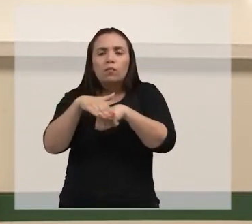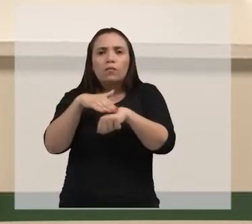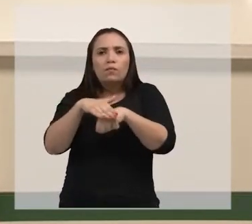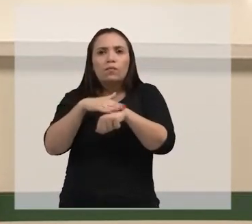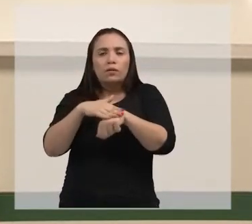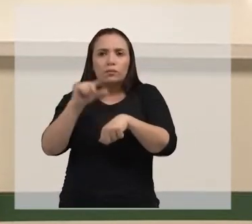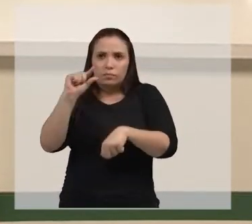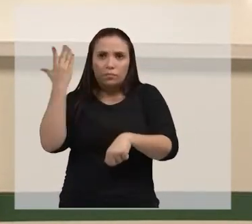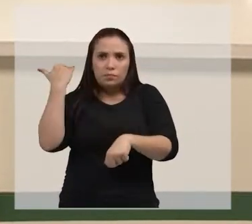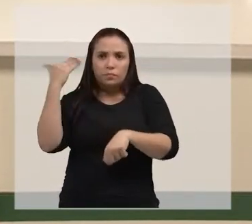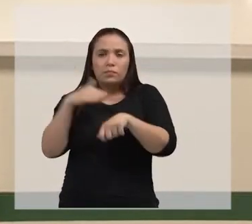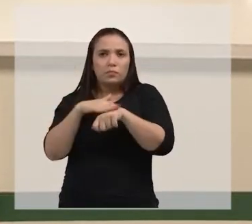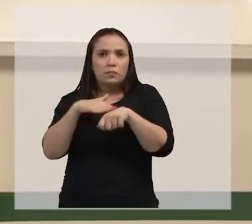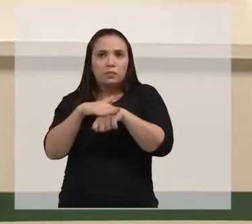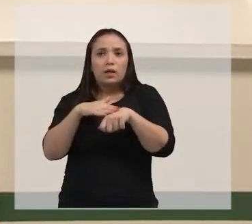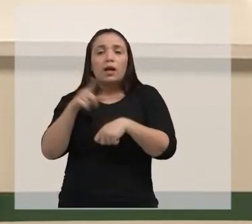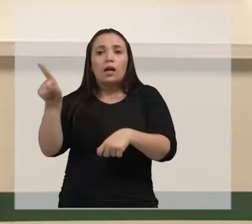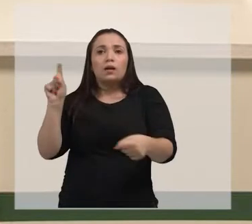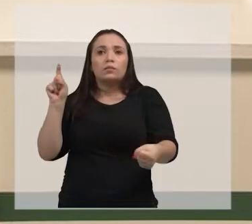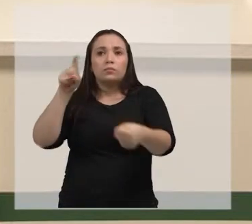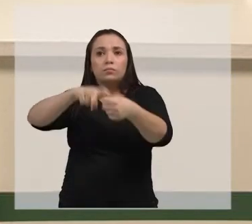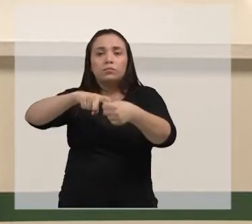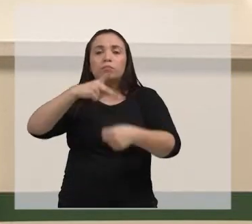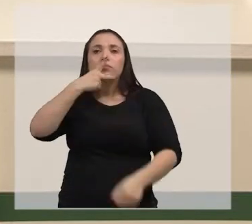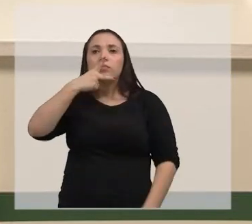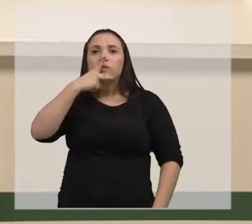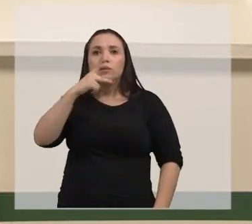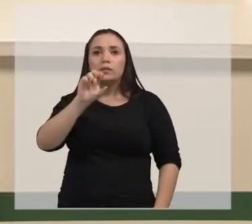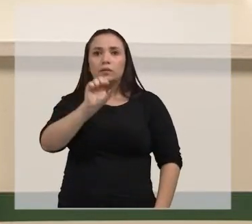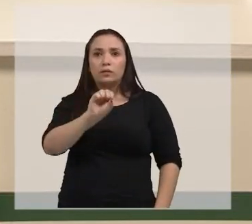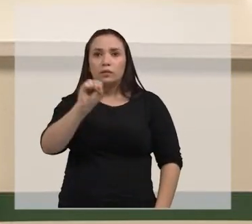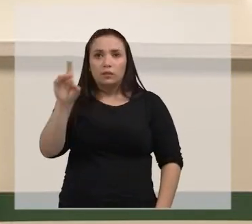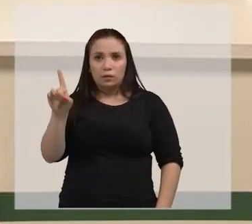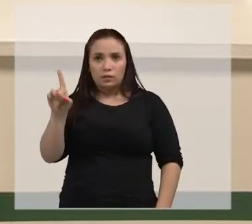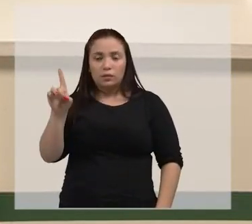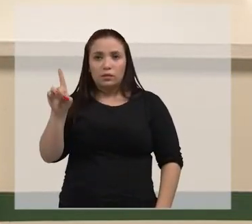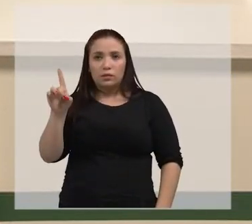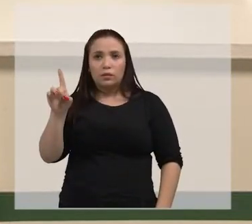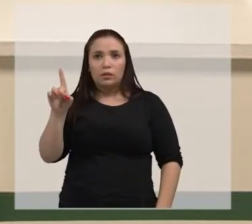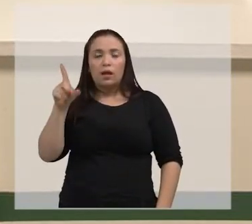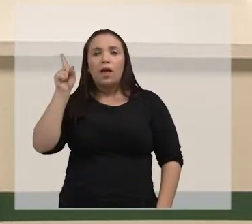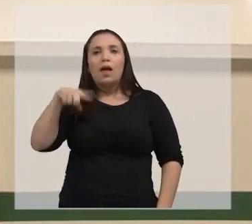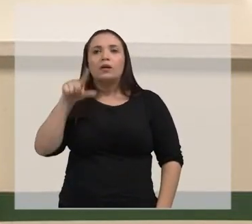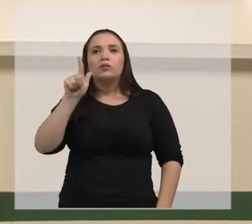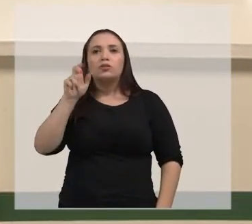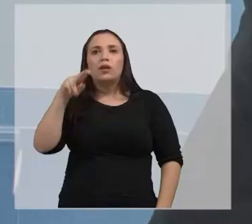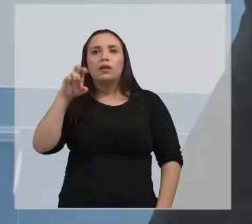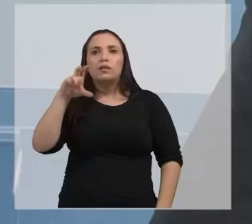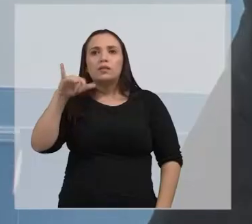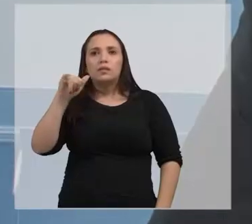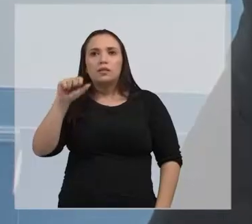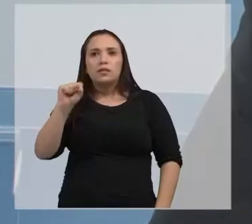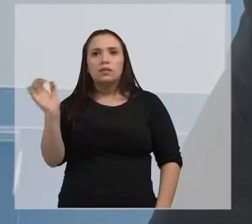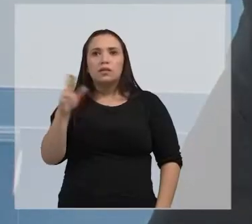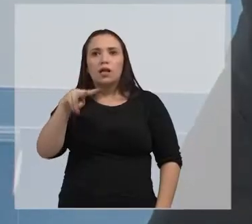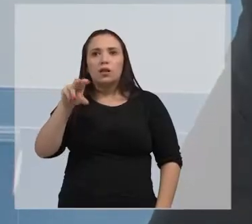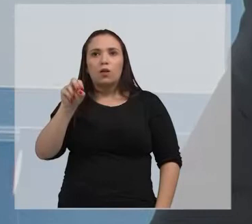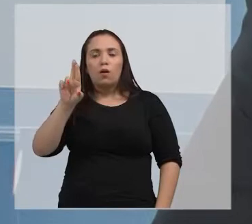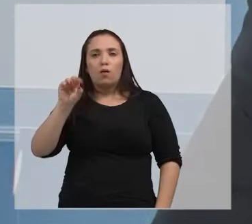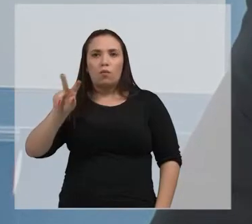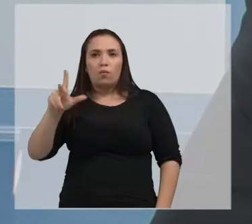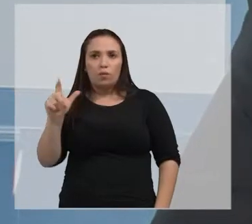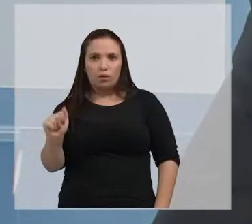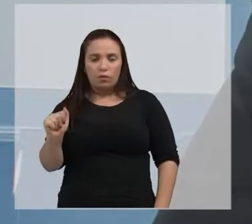imaginava. Com ele essa semana. Eu não imaginava. Ele foi para o Solidariedade, tá hoje no Solidariedade, partido do GNC Noronha, ele lidera a nível estadual e a